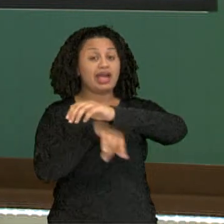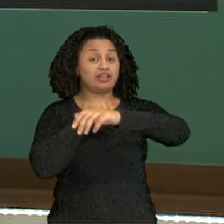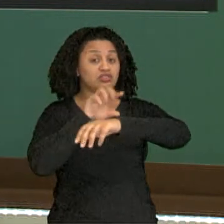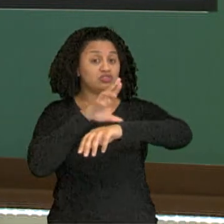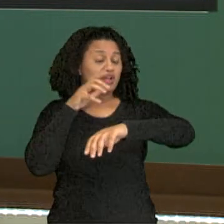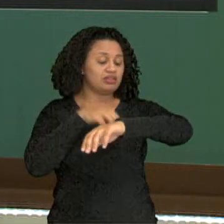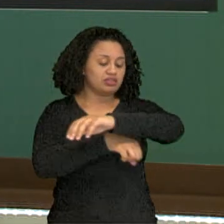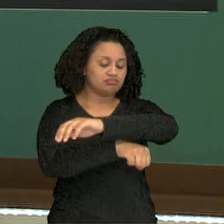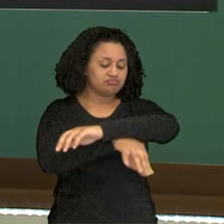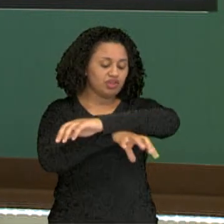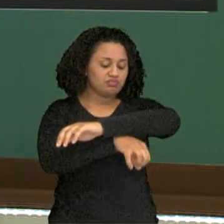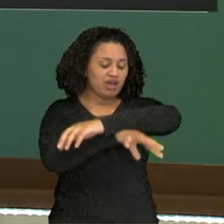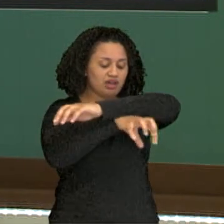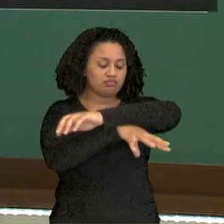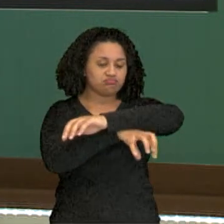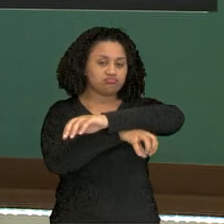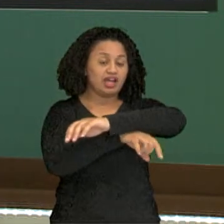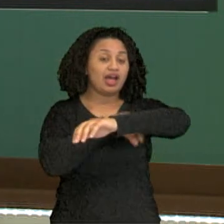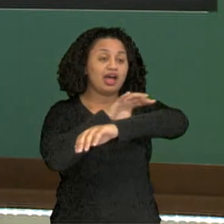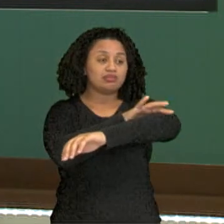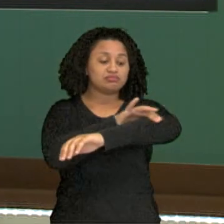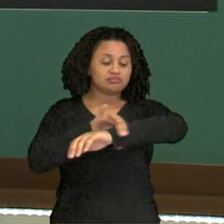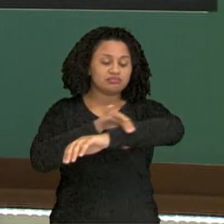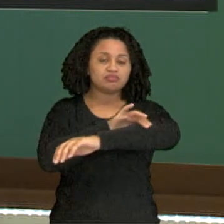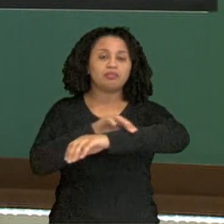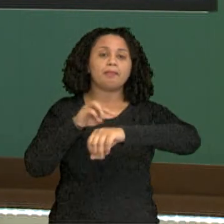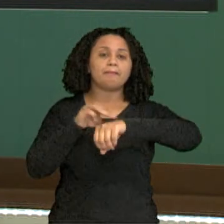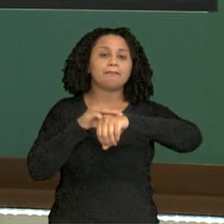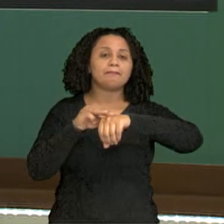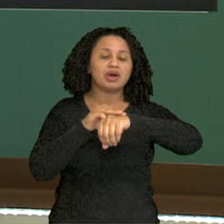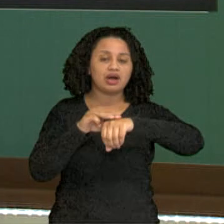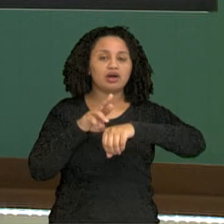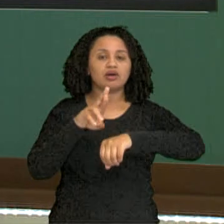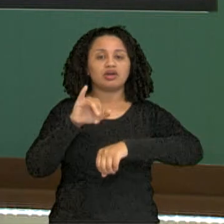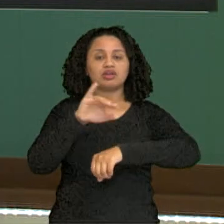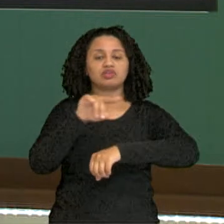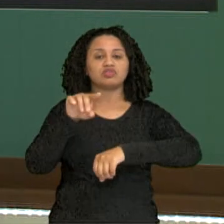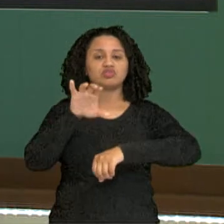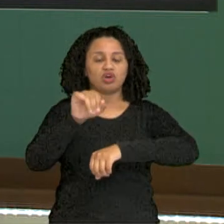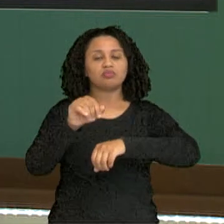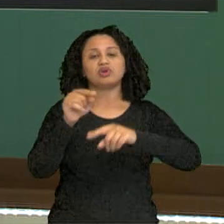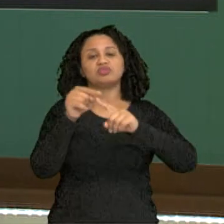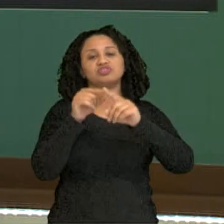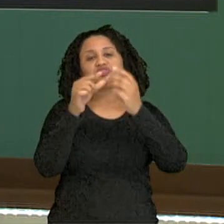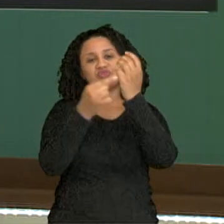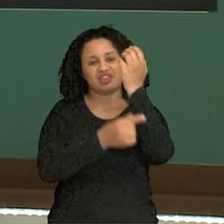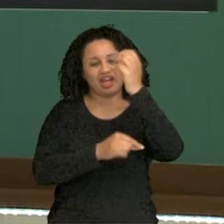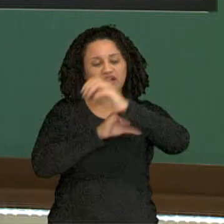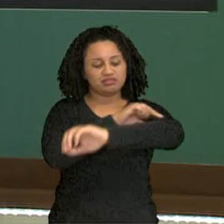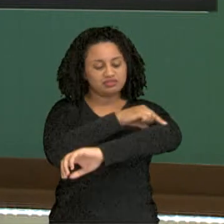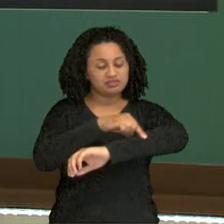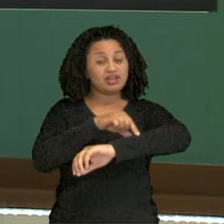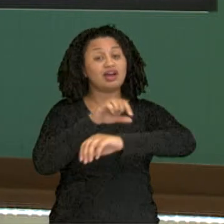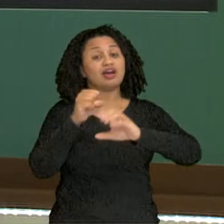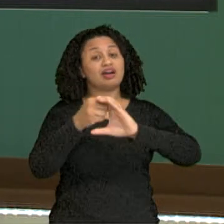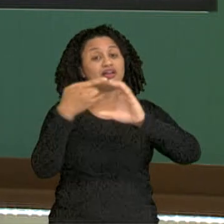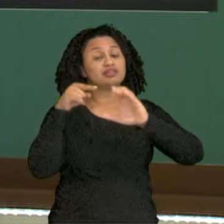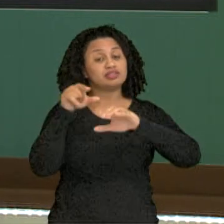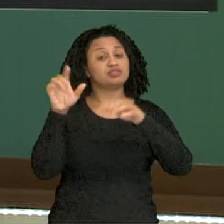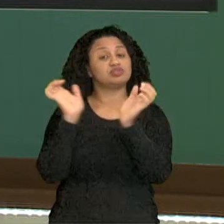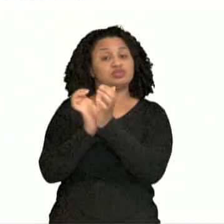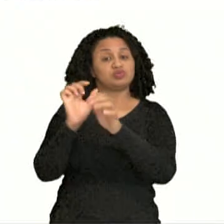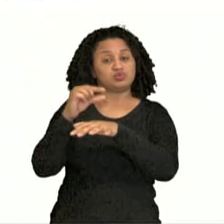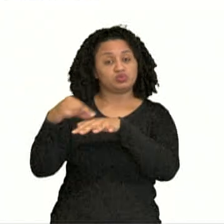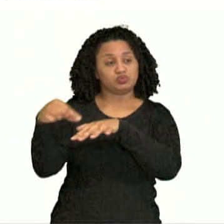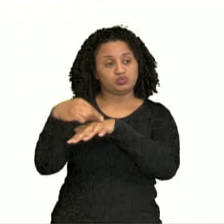e nessa imagem aqui essa estrutura marrom é o rizoma, um caule característico das